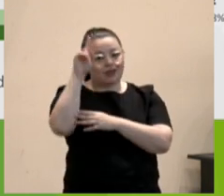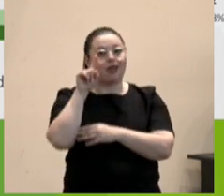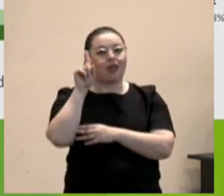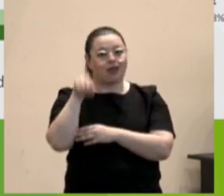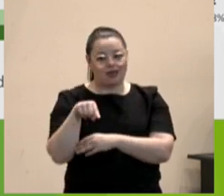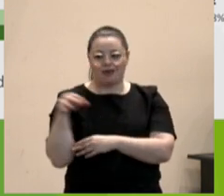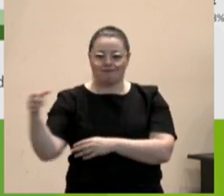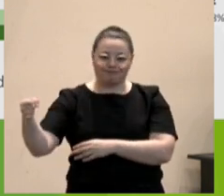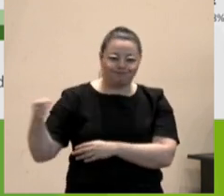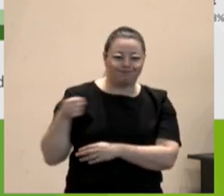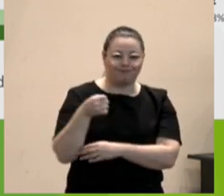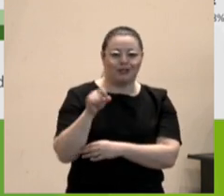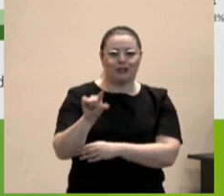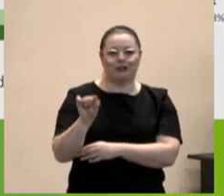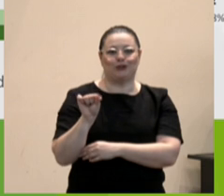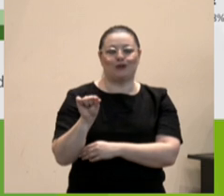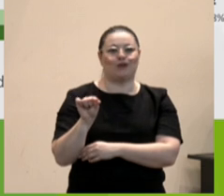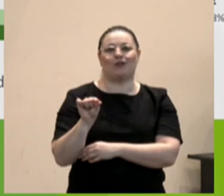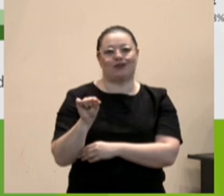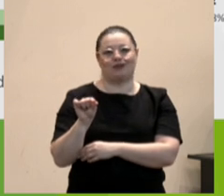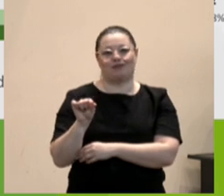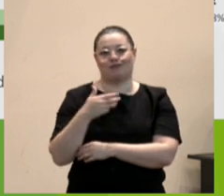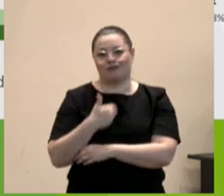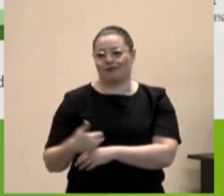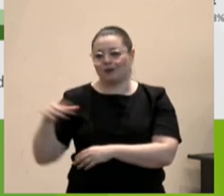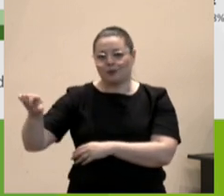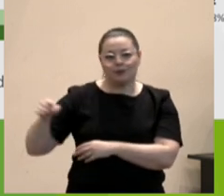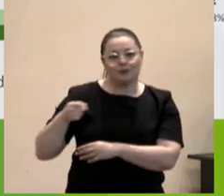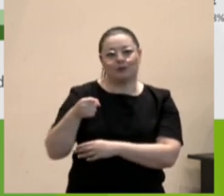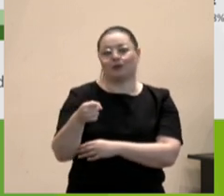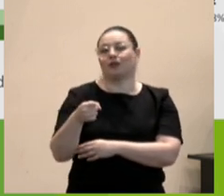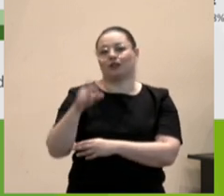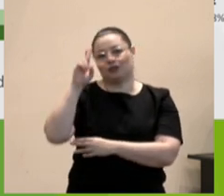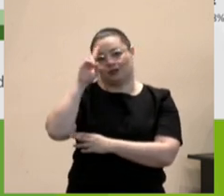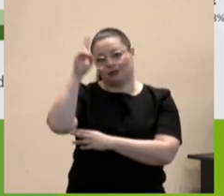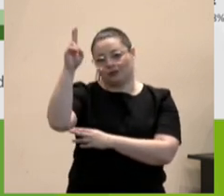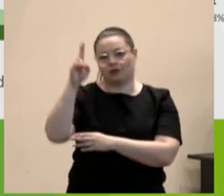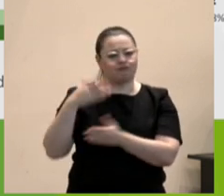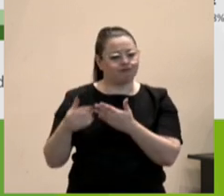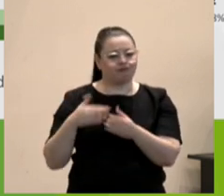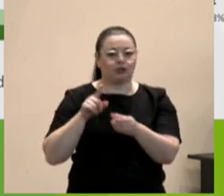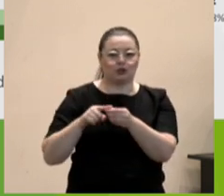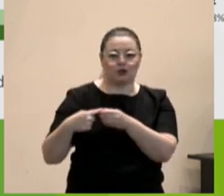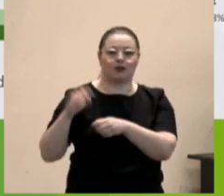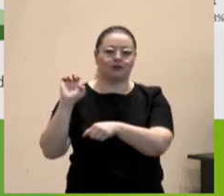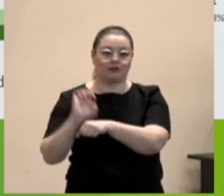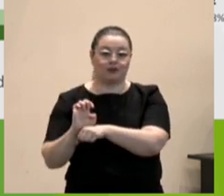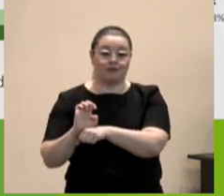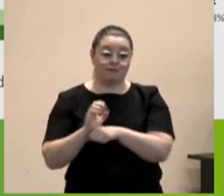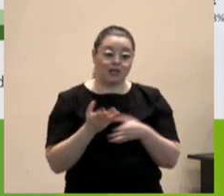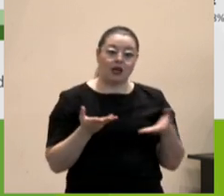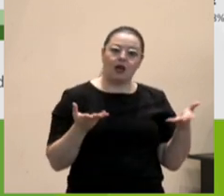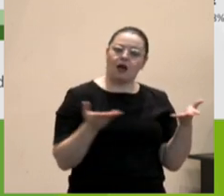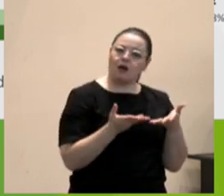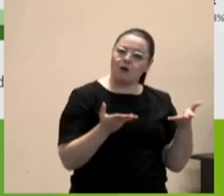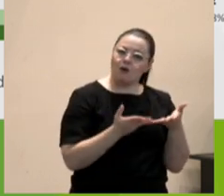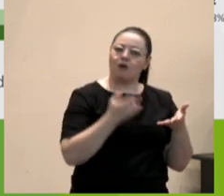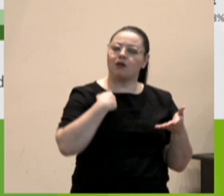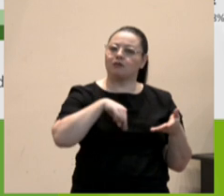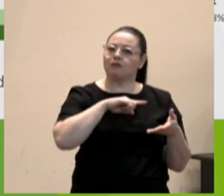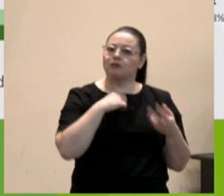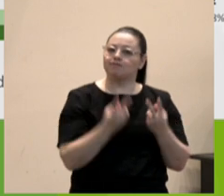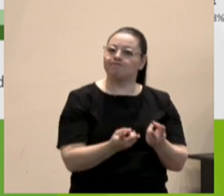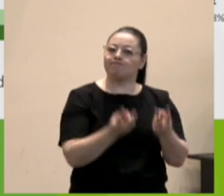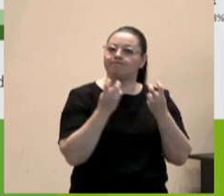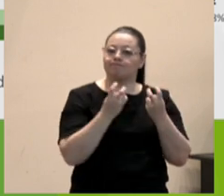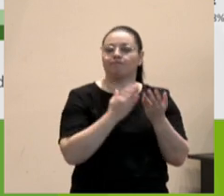pública estadual como municipal, a indicação dos diretores. E agora nós estamos vendo uma diminuição,